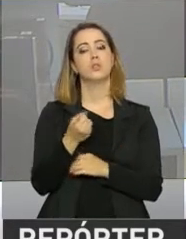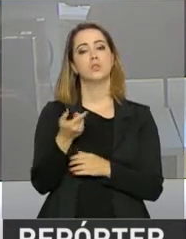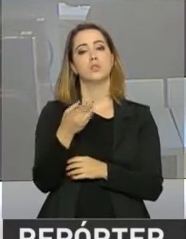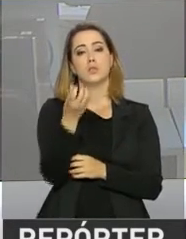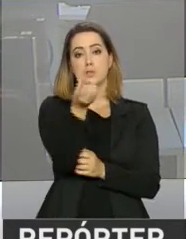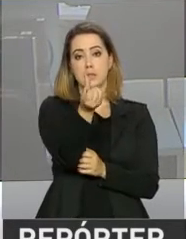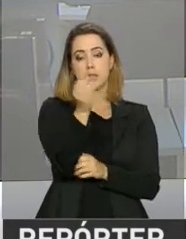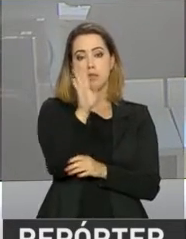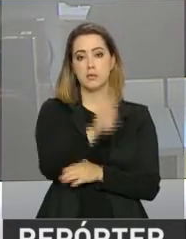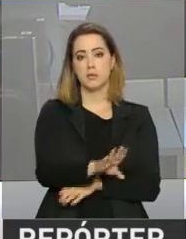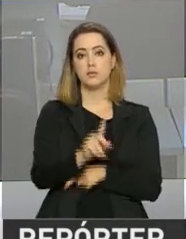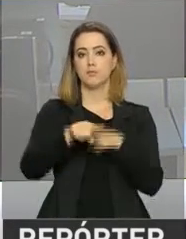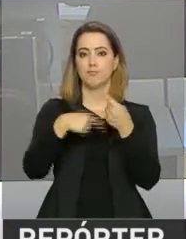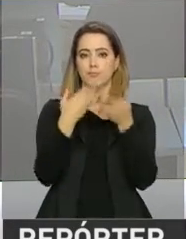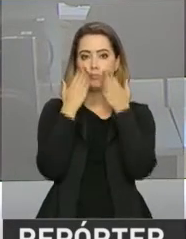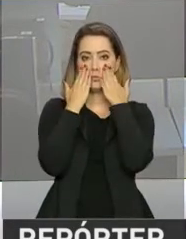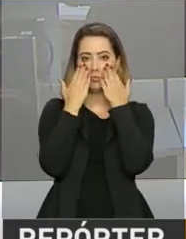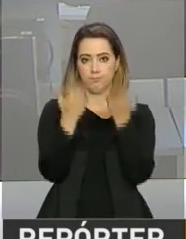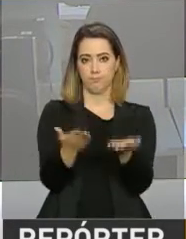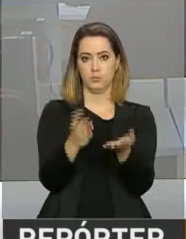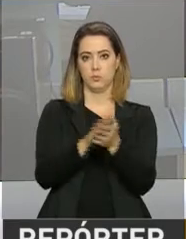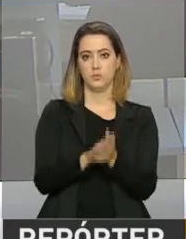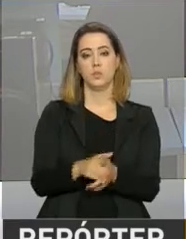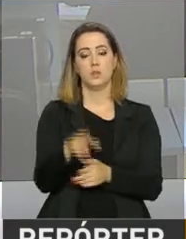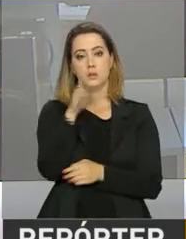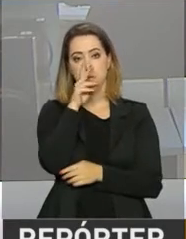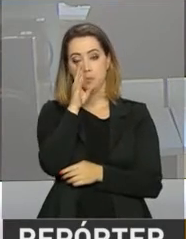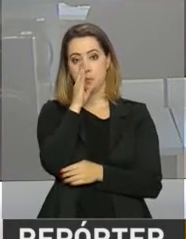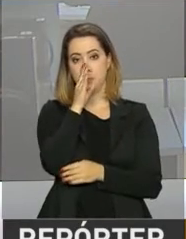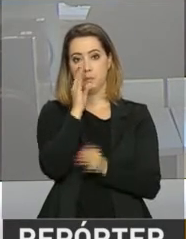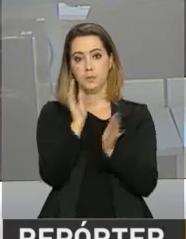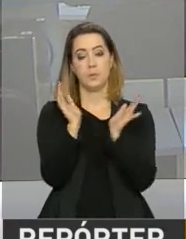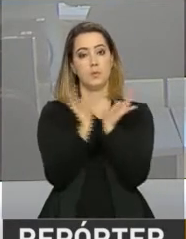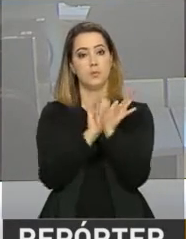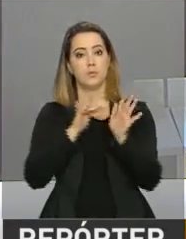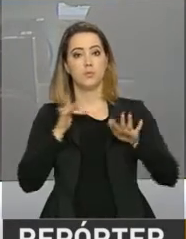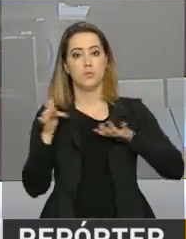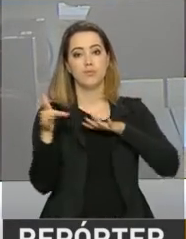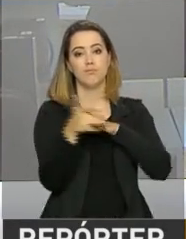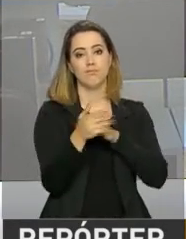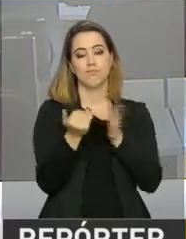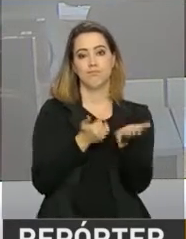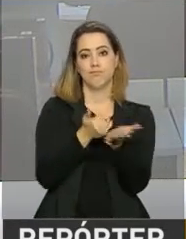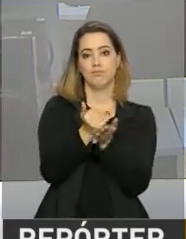ou às 18h na nossa próxima edição. Acompanhe as novidades também pelas redes sociais.